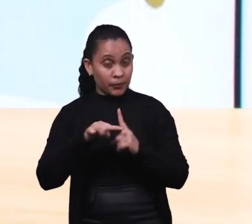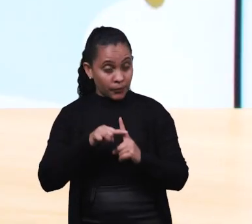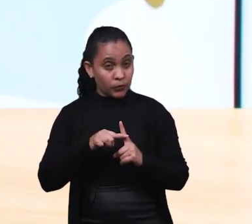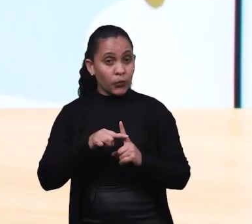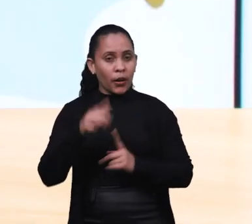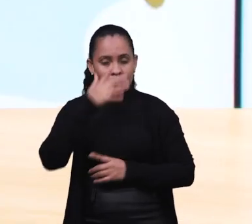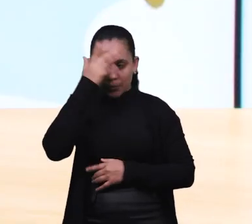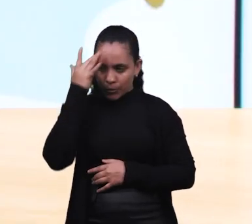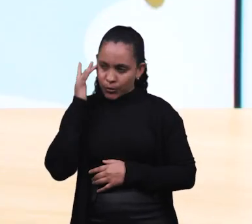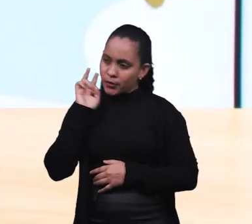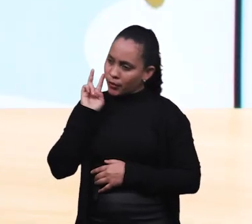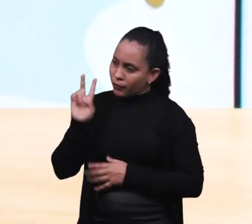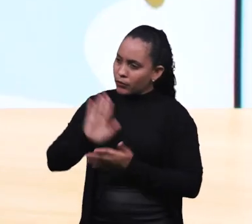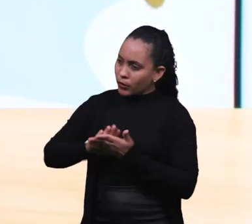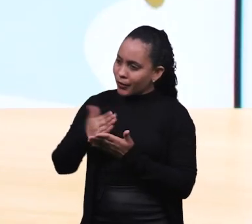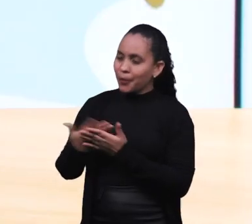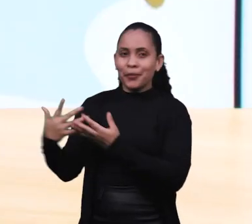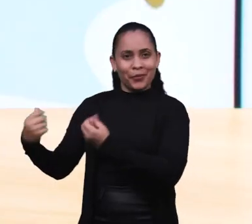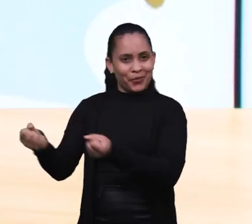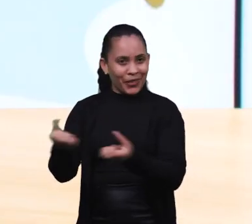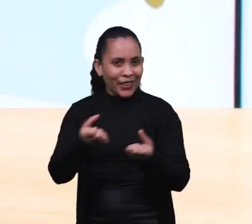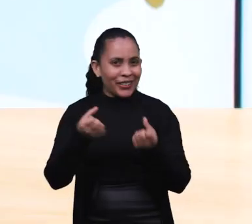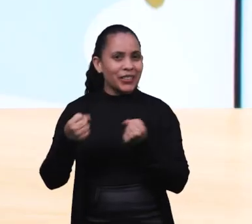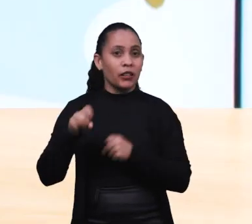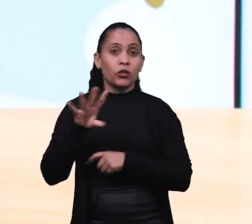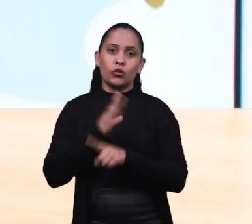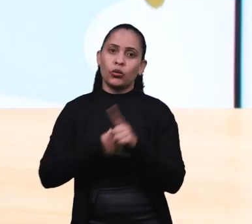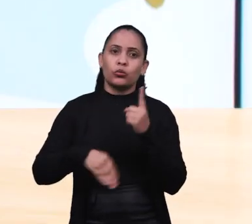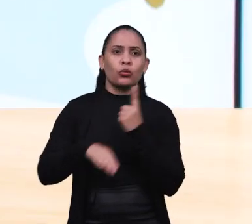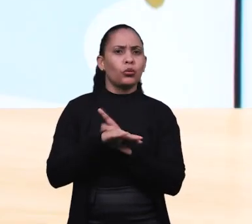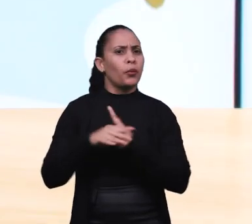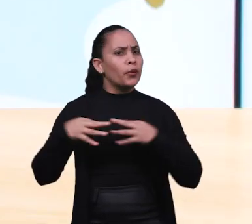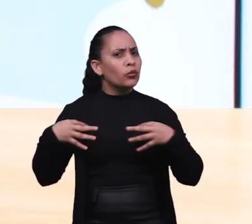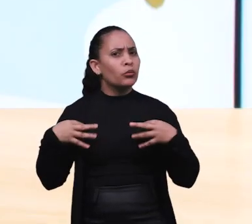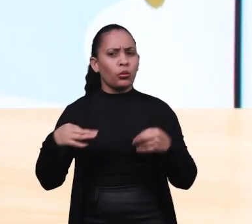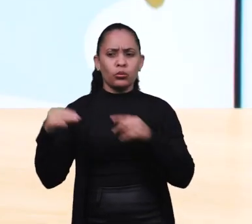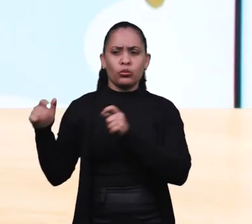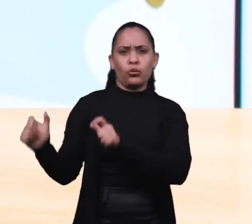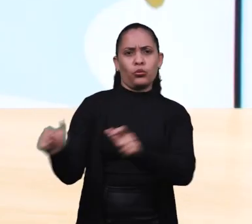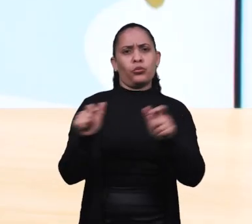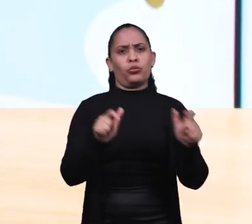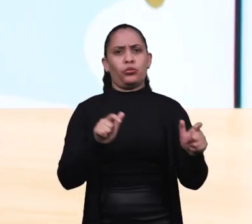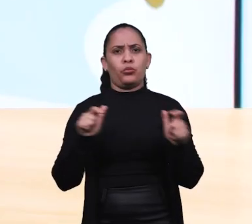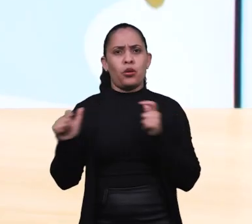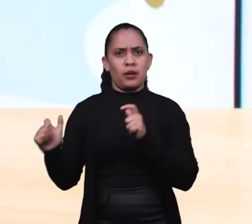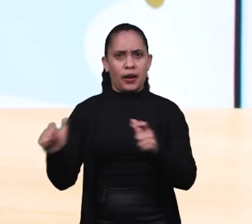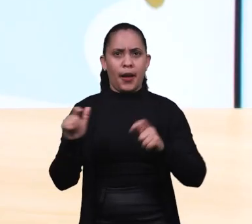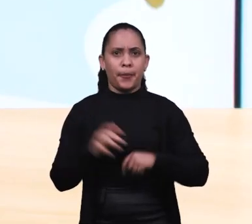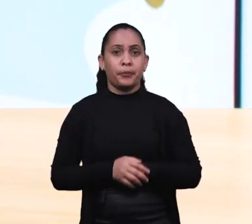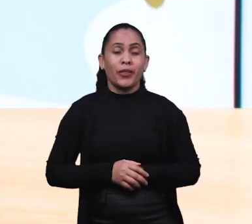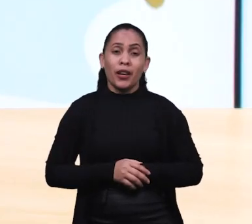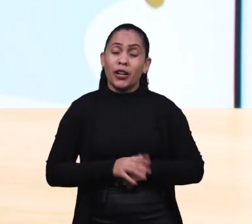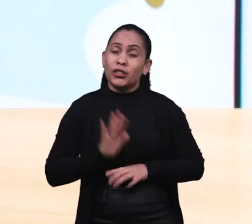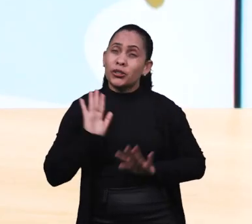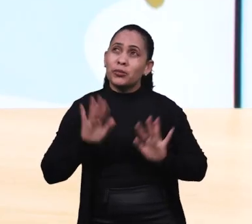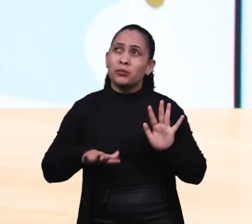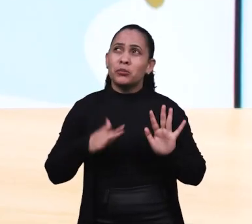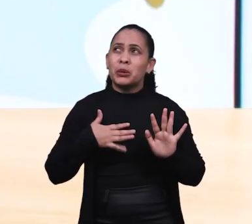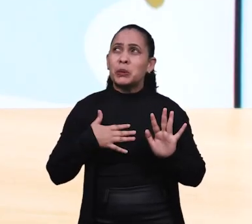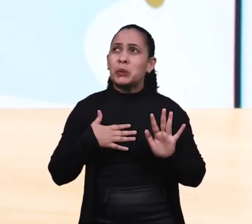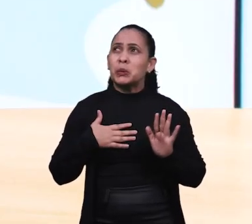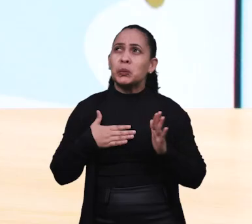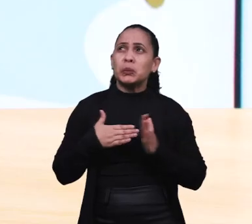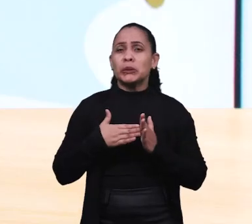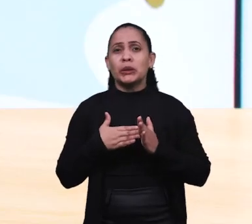têm aceitado de bom grado. Então, não só nos cultos, mas em todos os lugares, eu creio que o maior impacto é